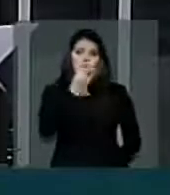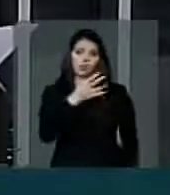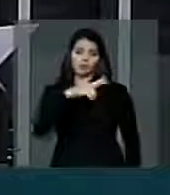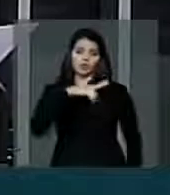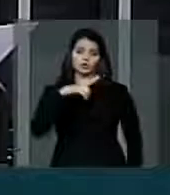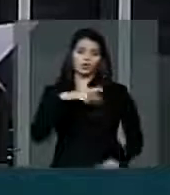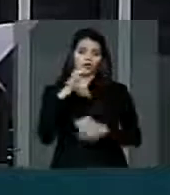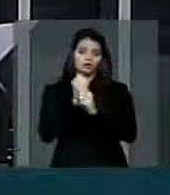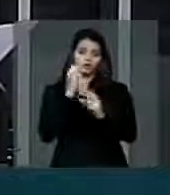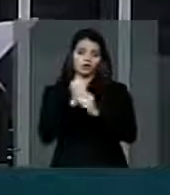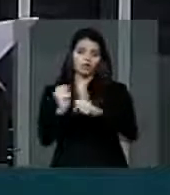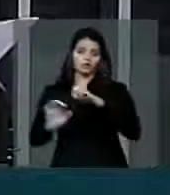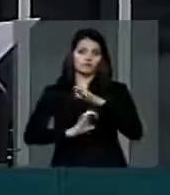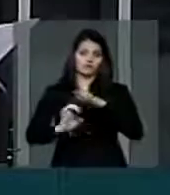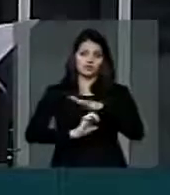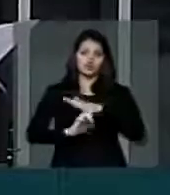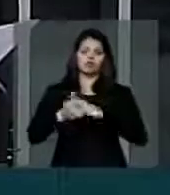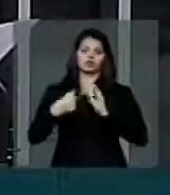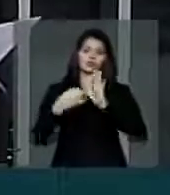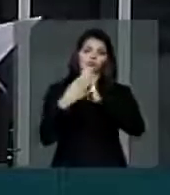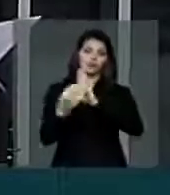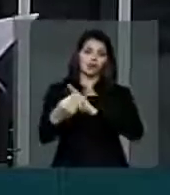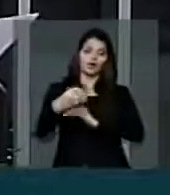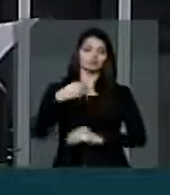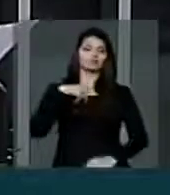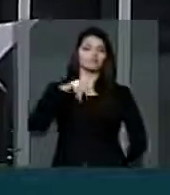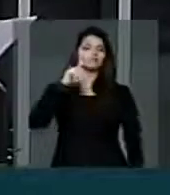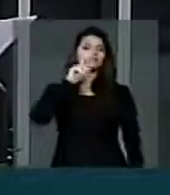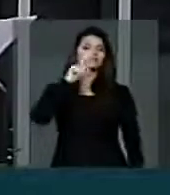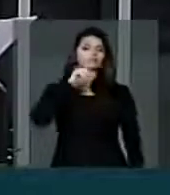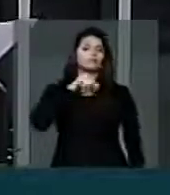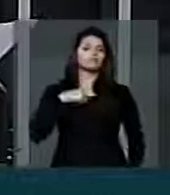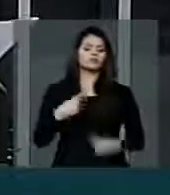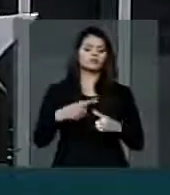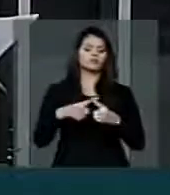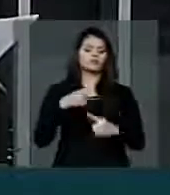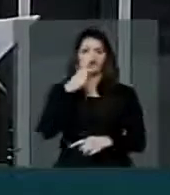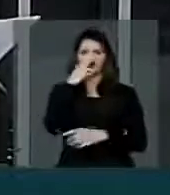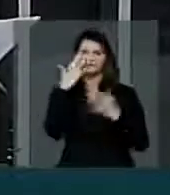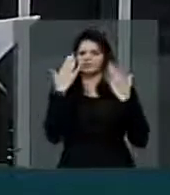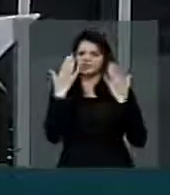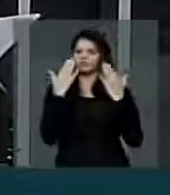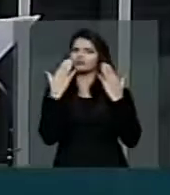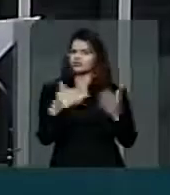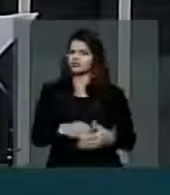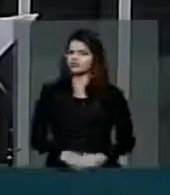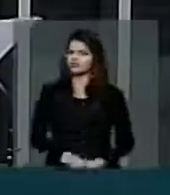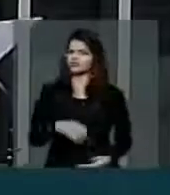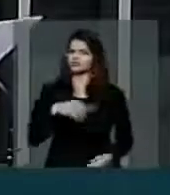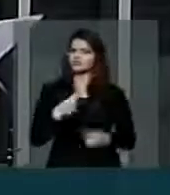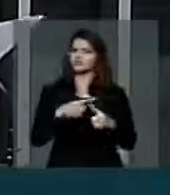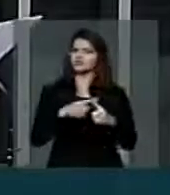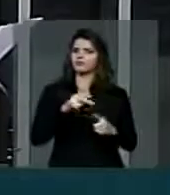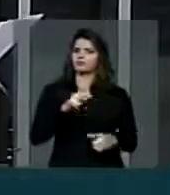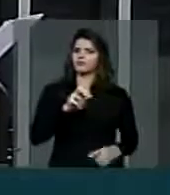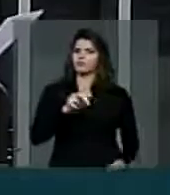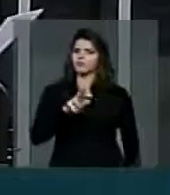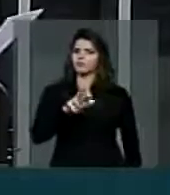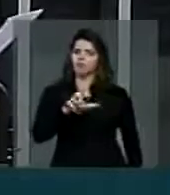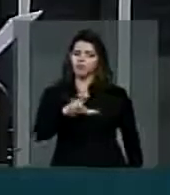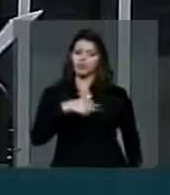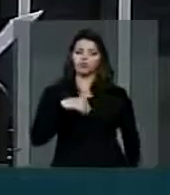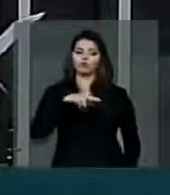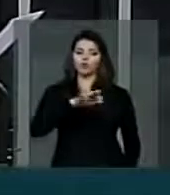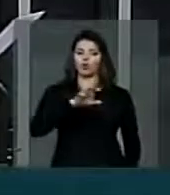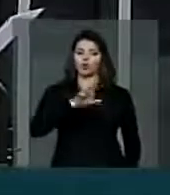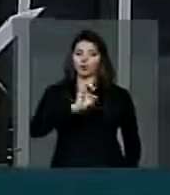contábil empresarial do modelo norte-americano, contraponho um insuspeito testemunho de Paul Krugman, Nobel de Economia